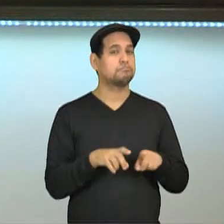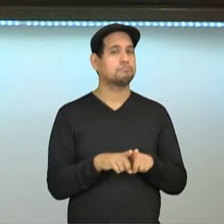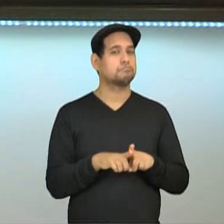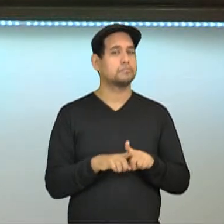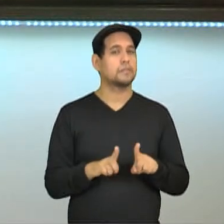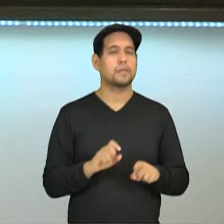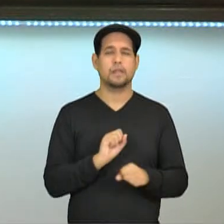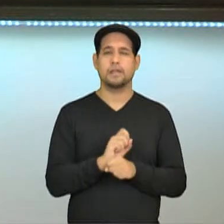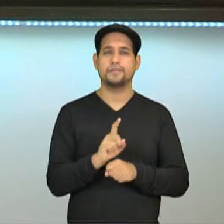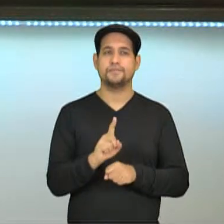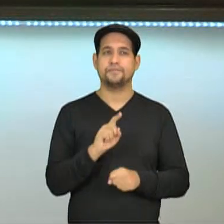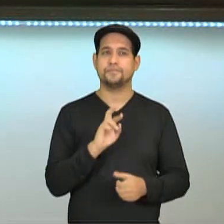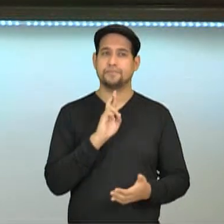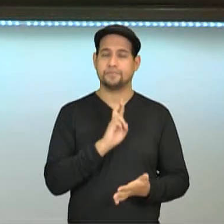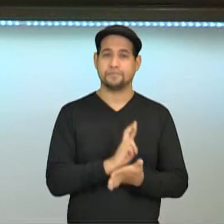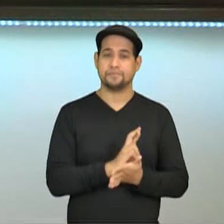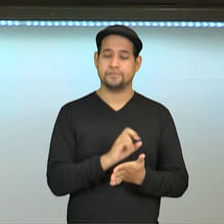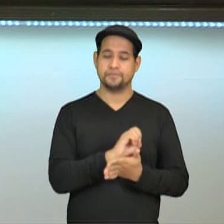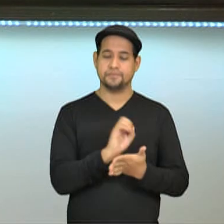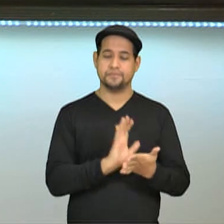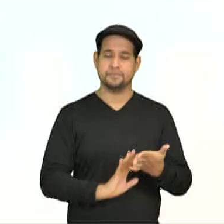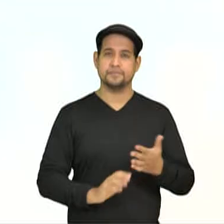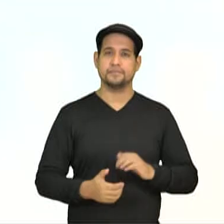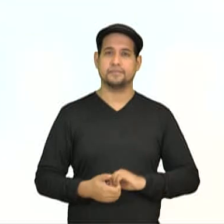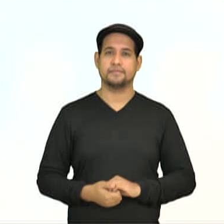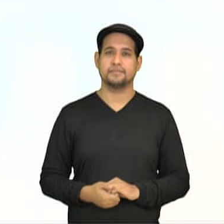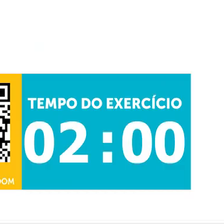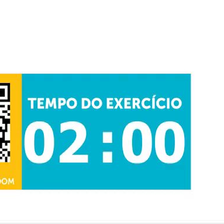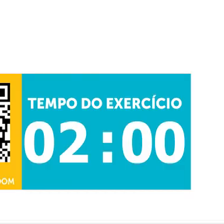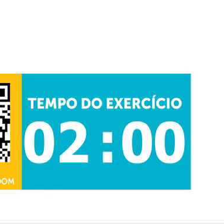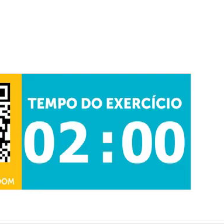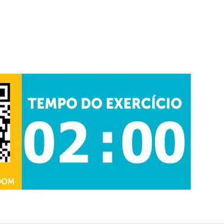Então, mais um tempo para vocês responderem a essa questão.